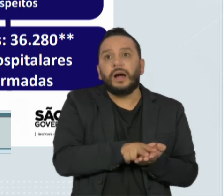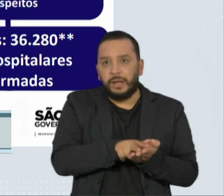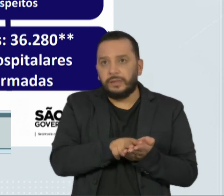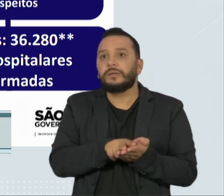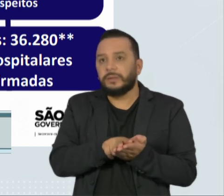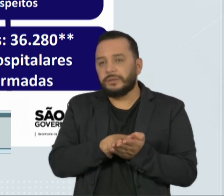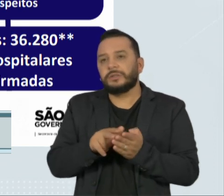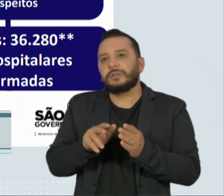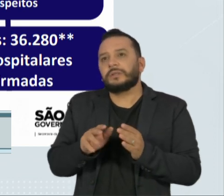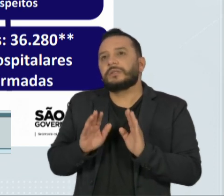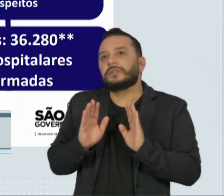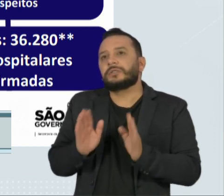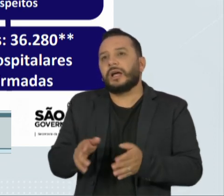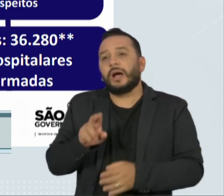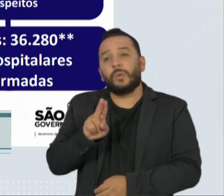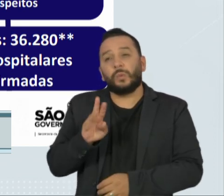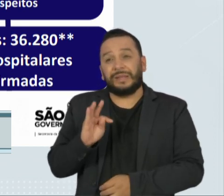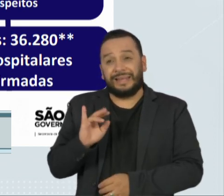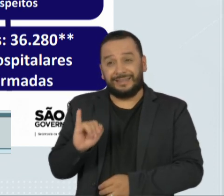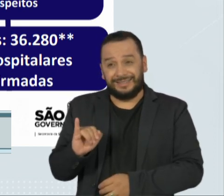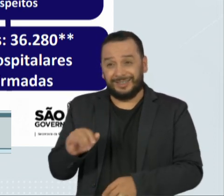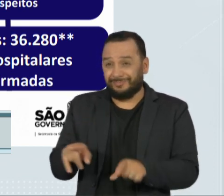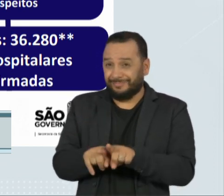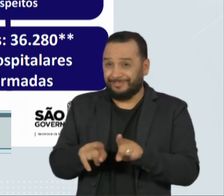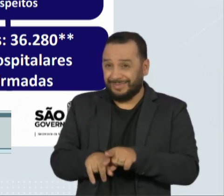pacientes internados em regime de UTI e